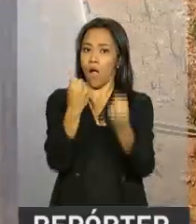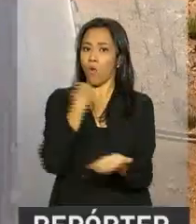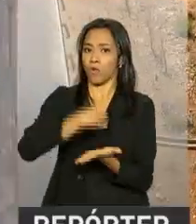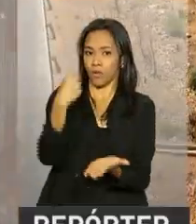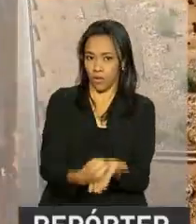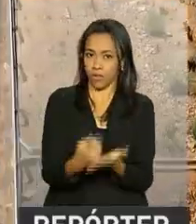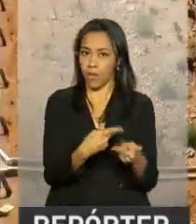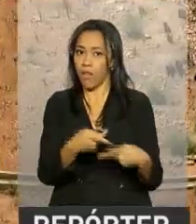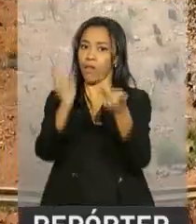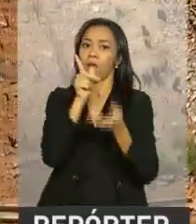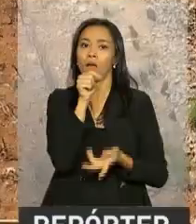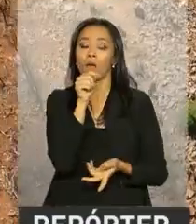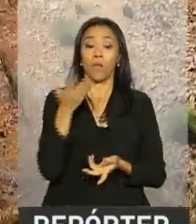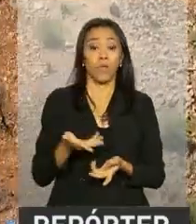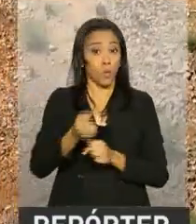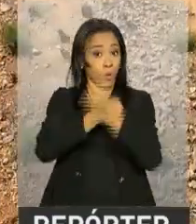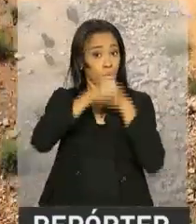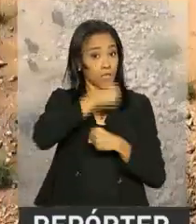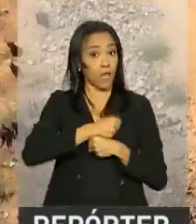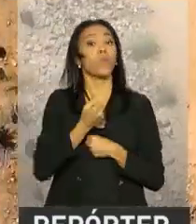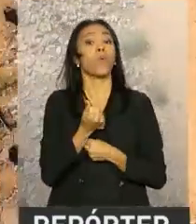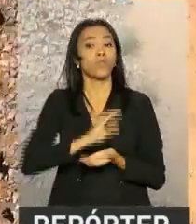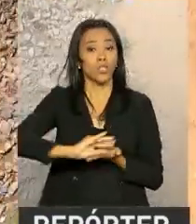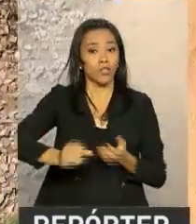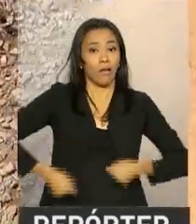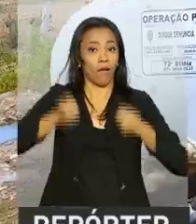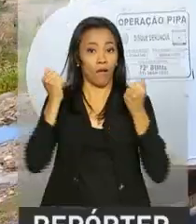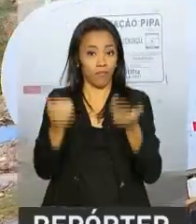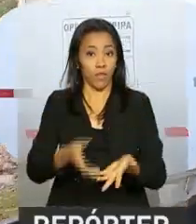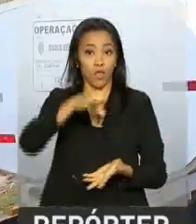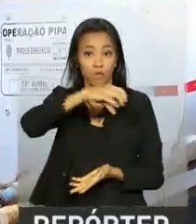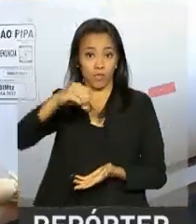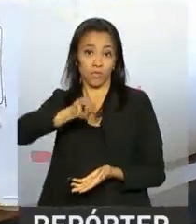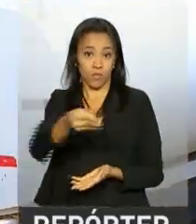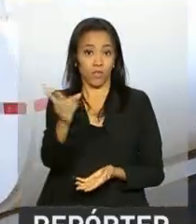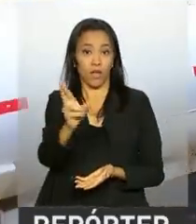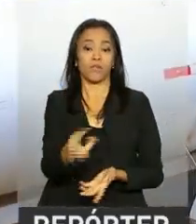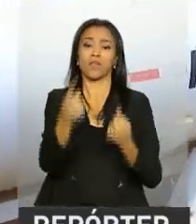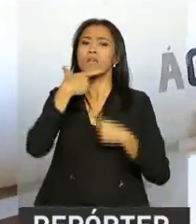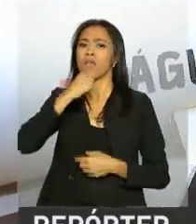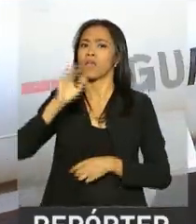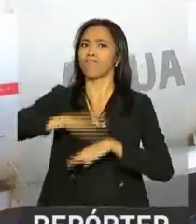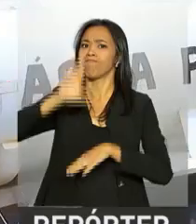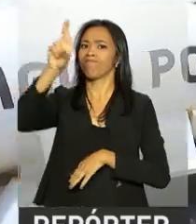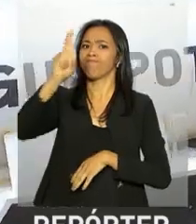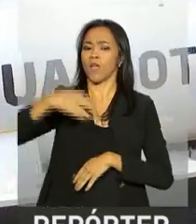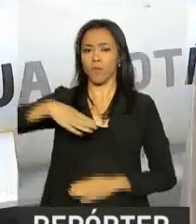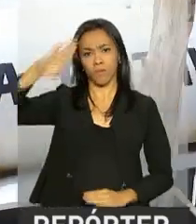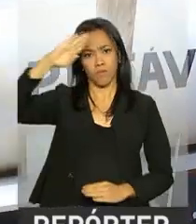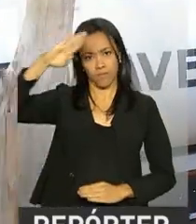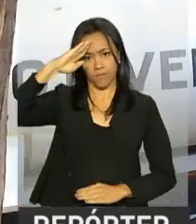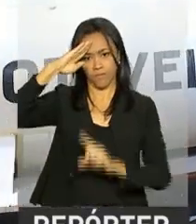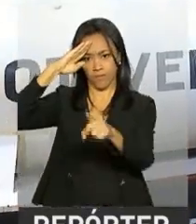contratados. No ano passado, o investimento foi de R$ 900 milhões. O trabalho é coordenado pelo Exército Brasileiro e